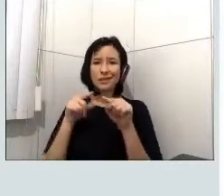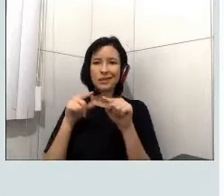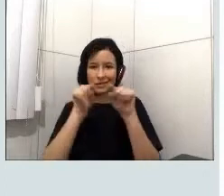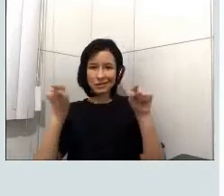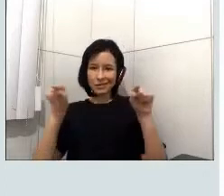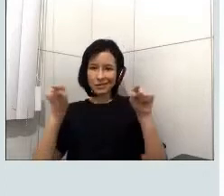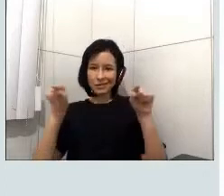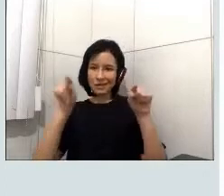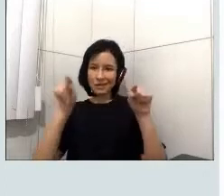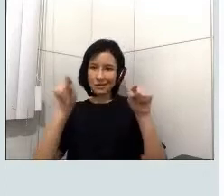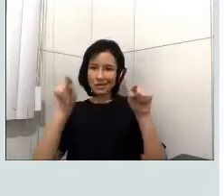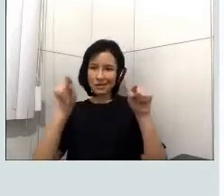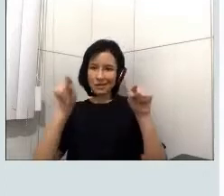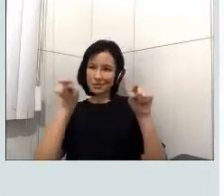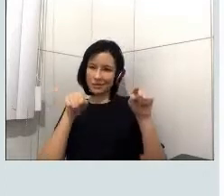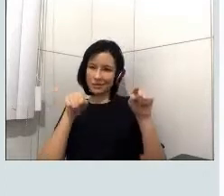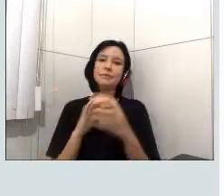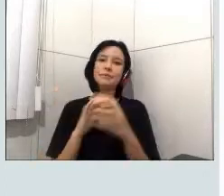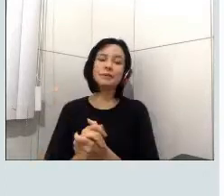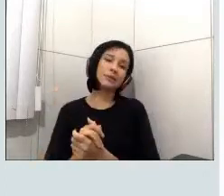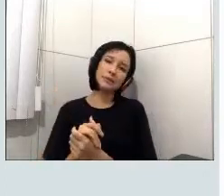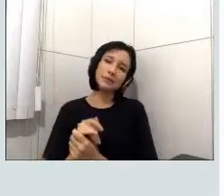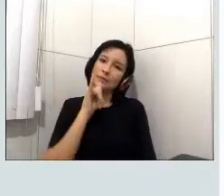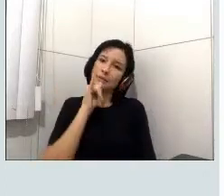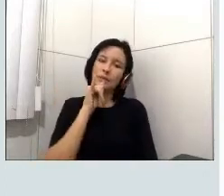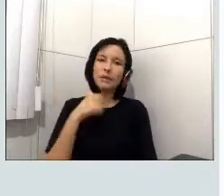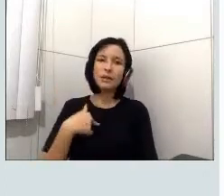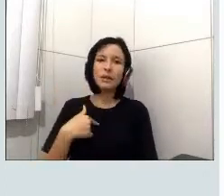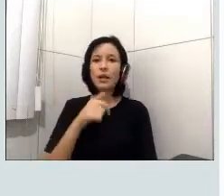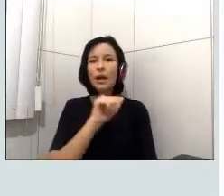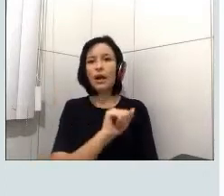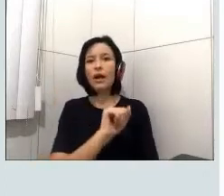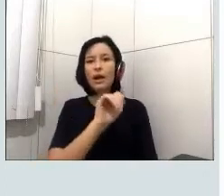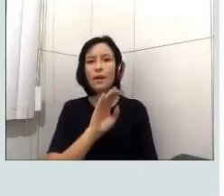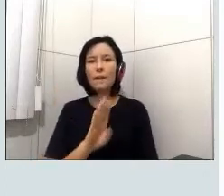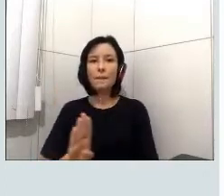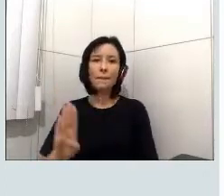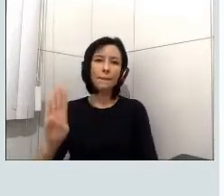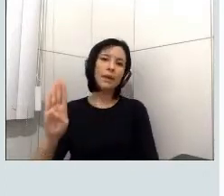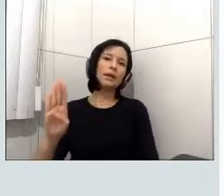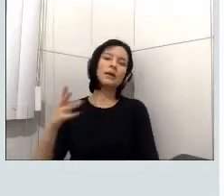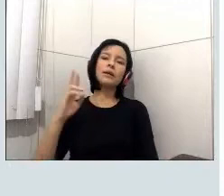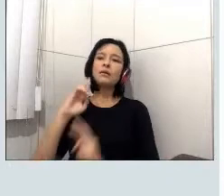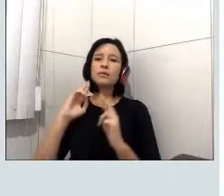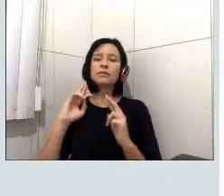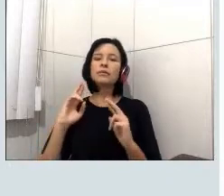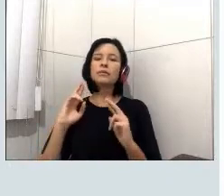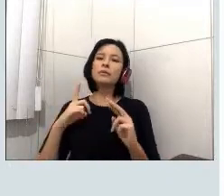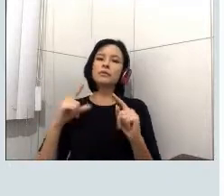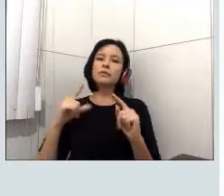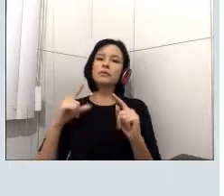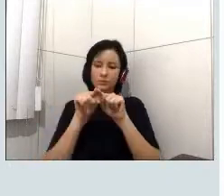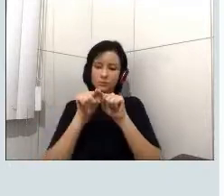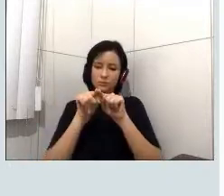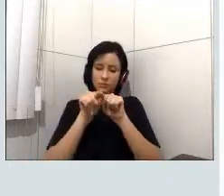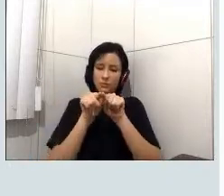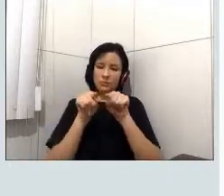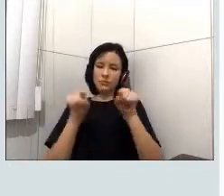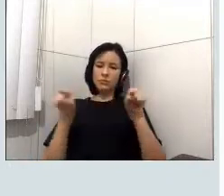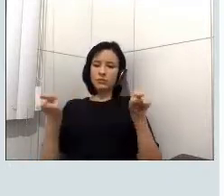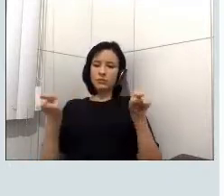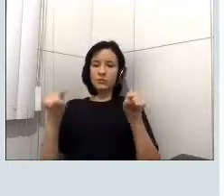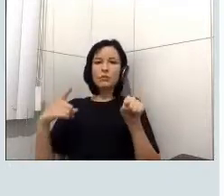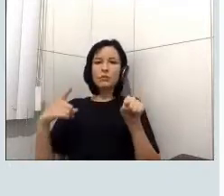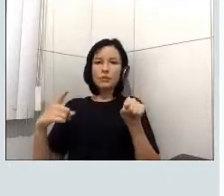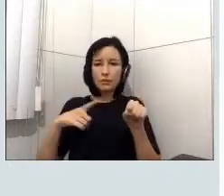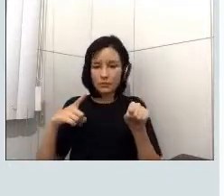Dados dois conjuntos distintos A e B, a reunião do segmento de reta AB com o conjunto dos pontos X,